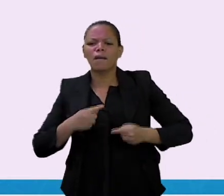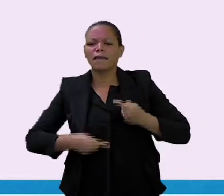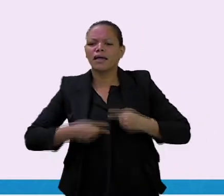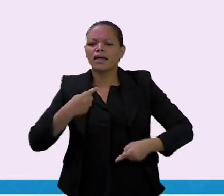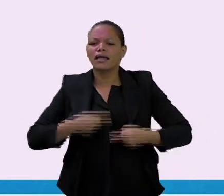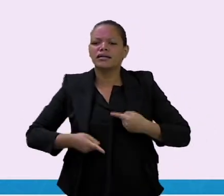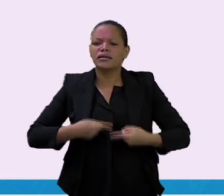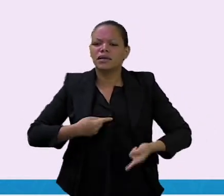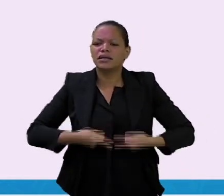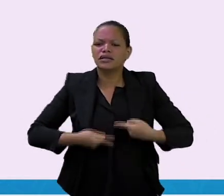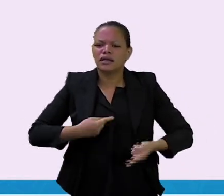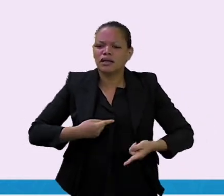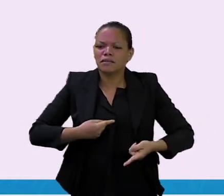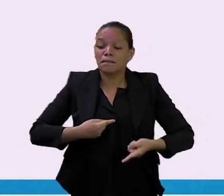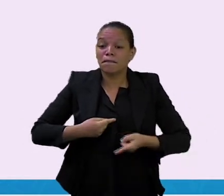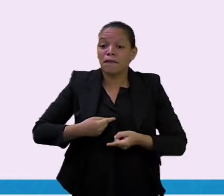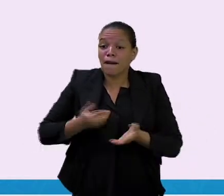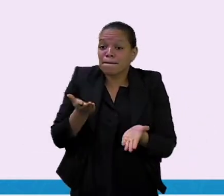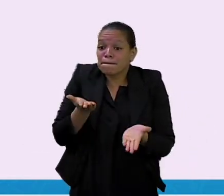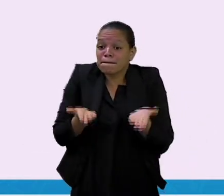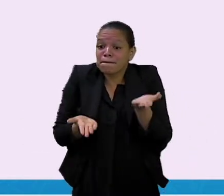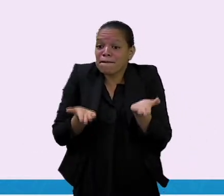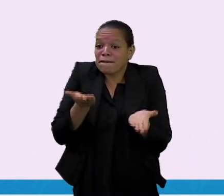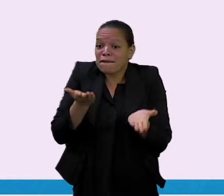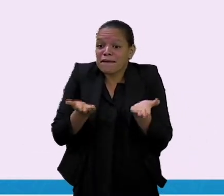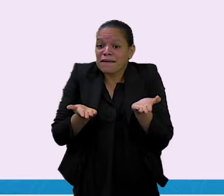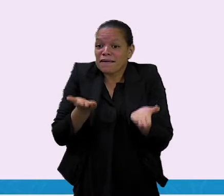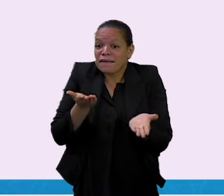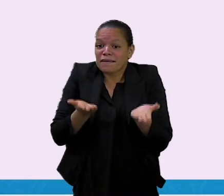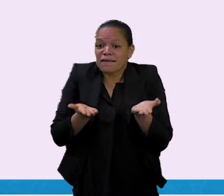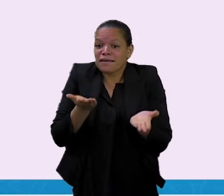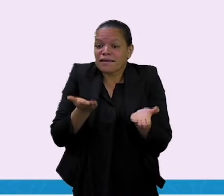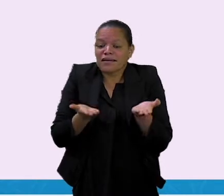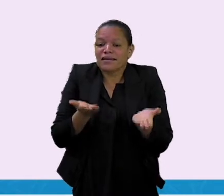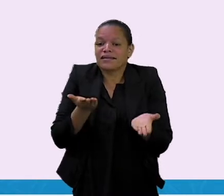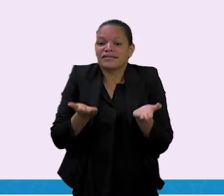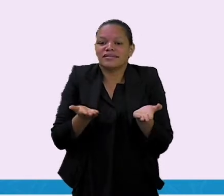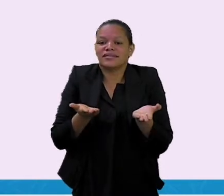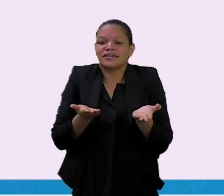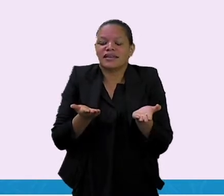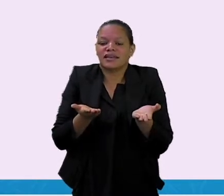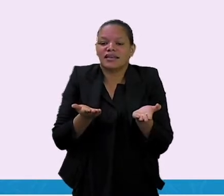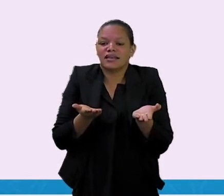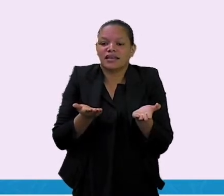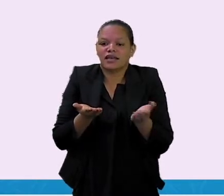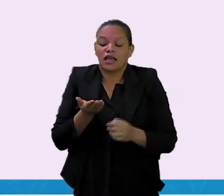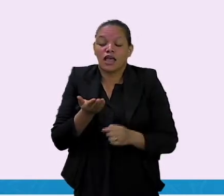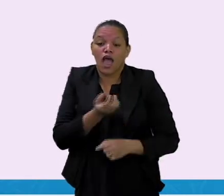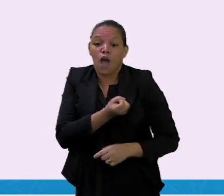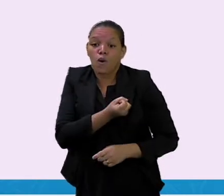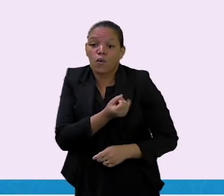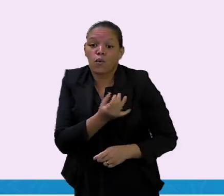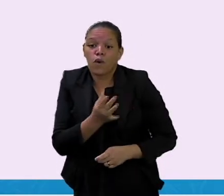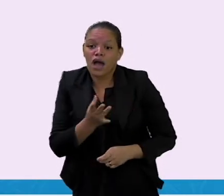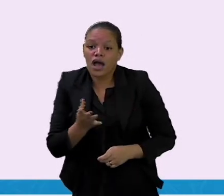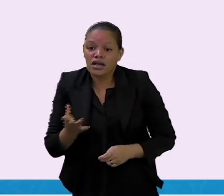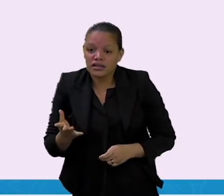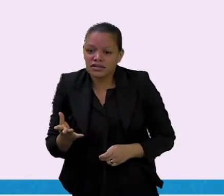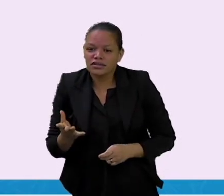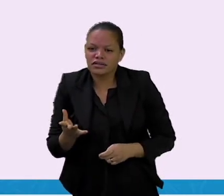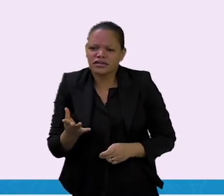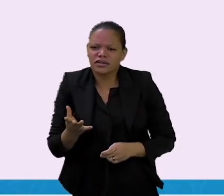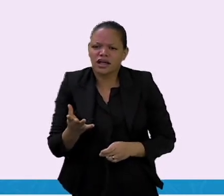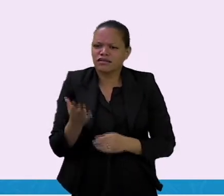de medidas de massa. Pesar ali o quanto este objeto, quanto este